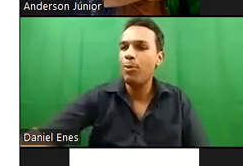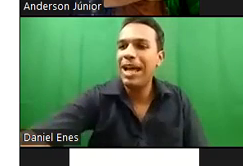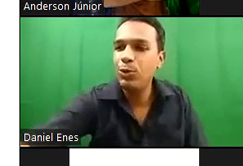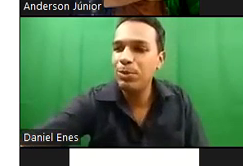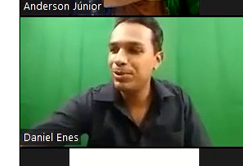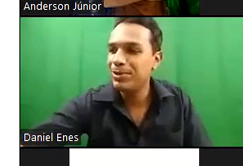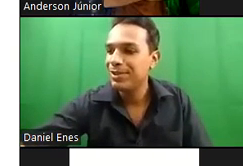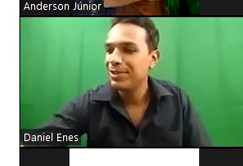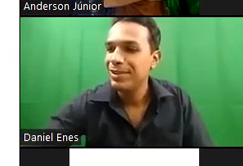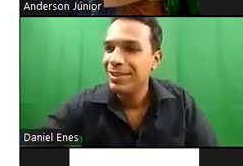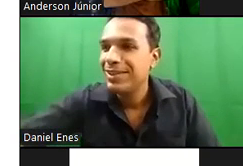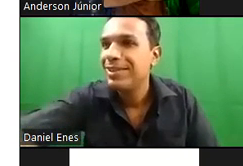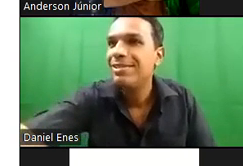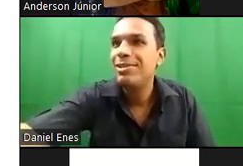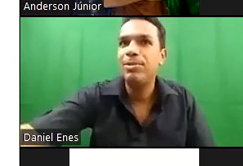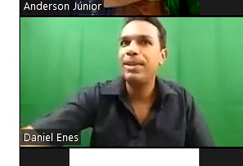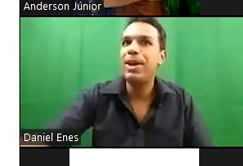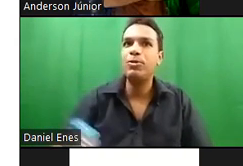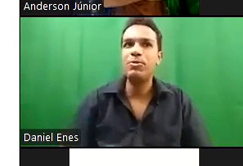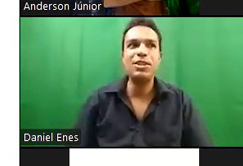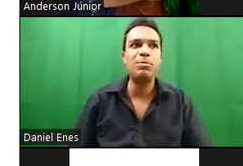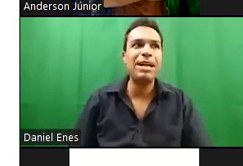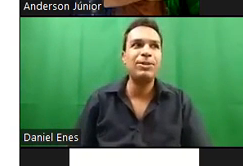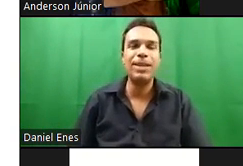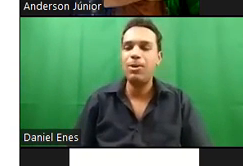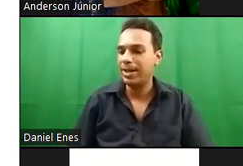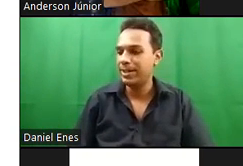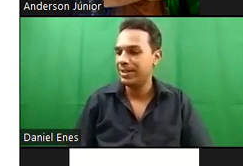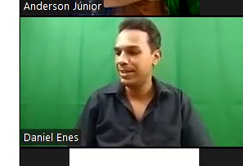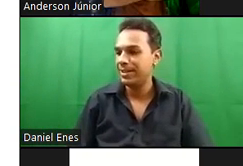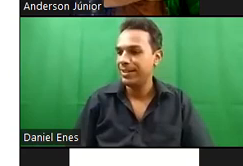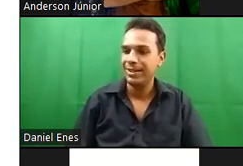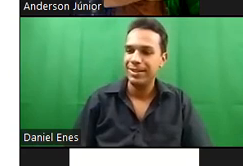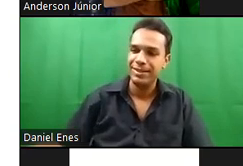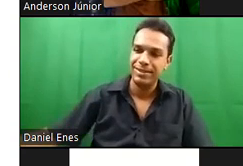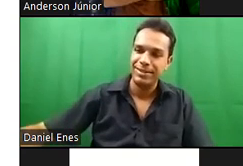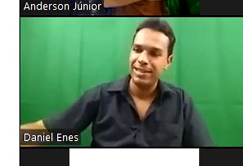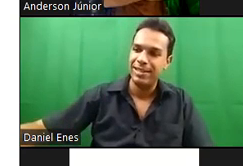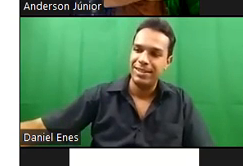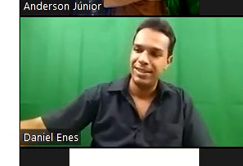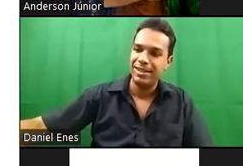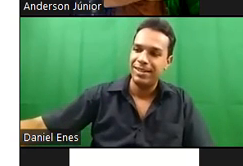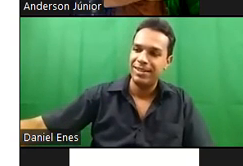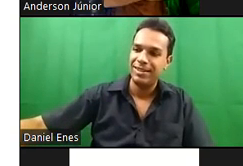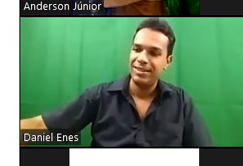Incorporar número. Se eu der um, vocês matam na hora.